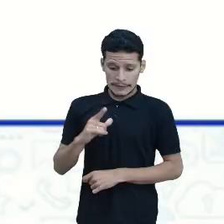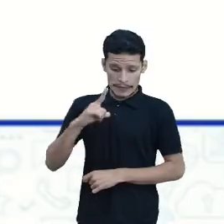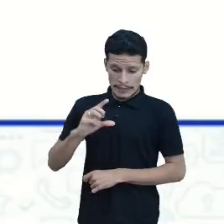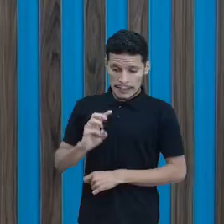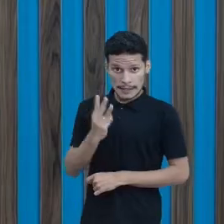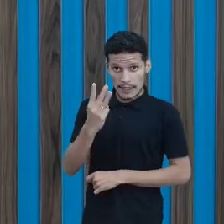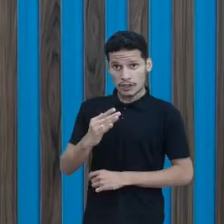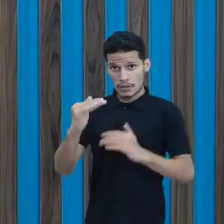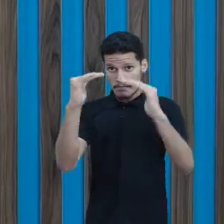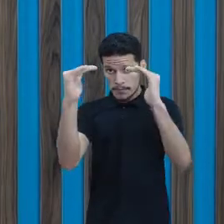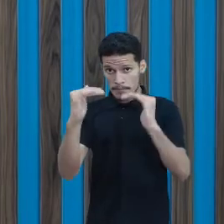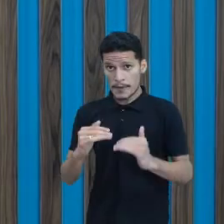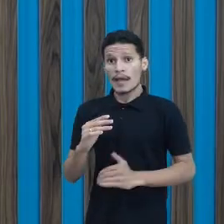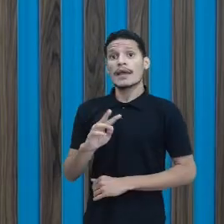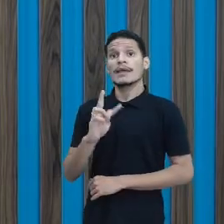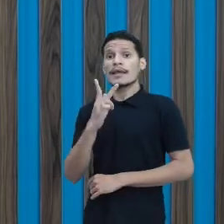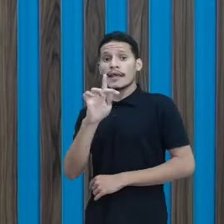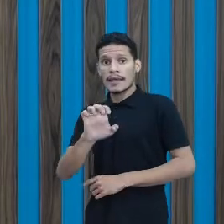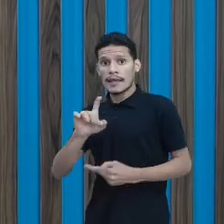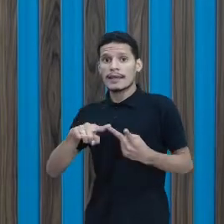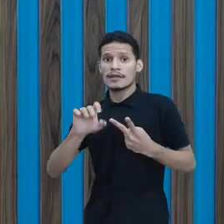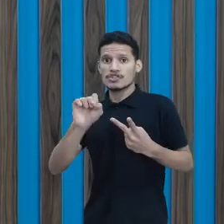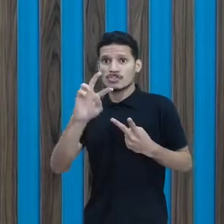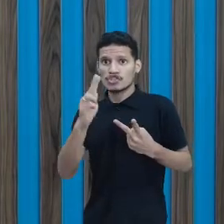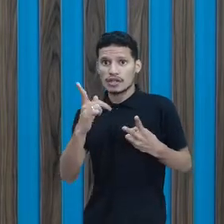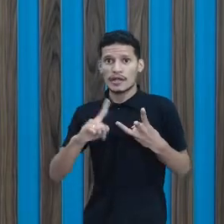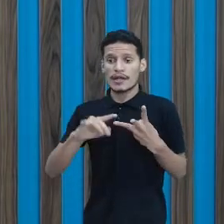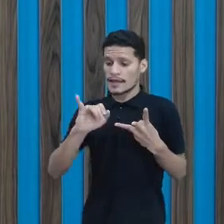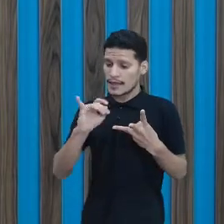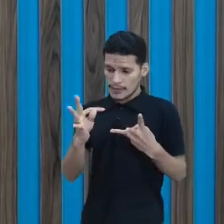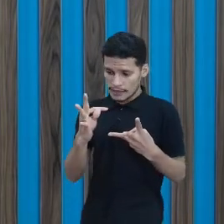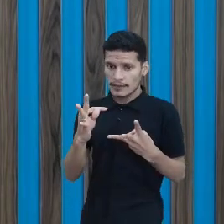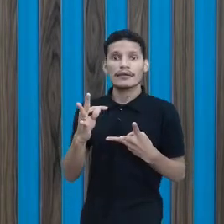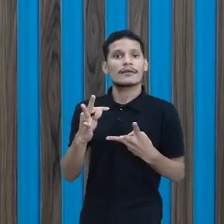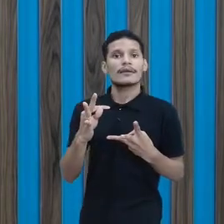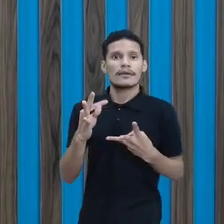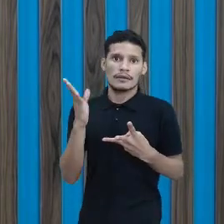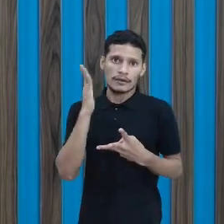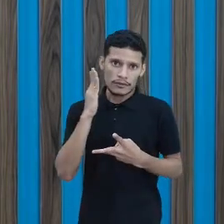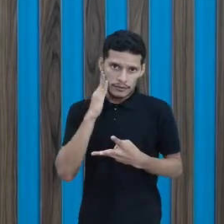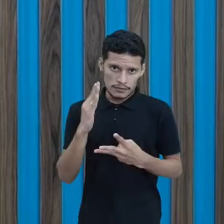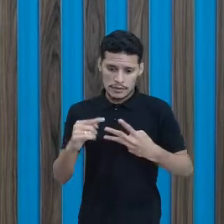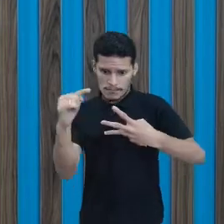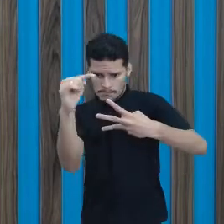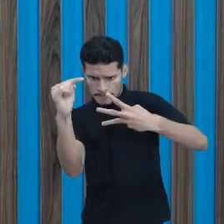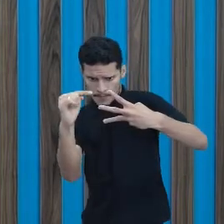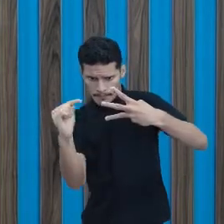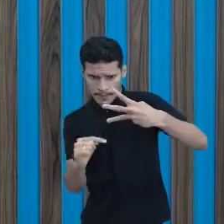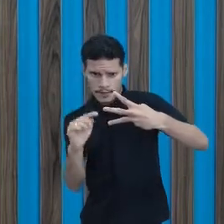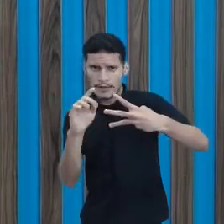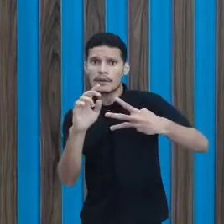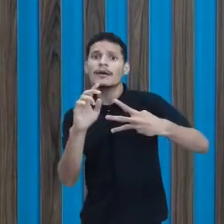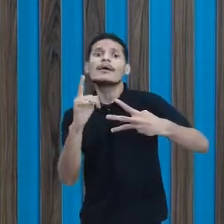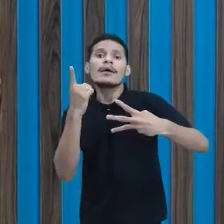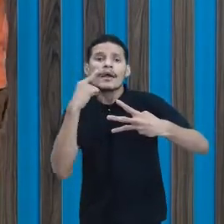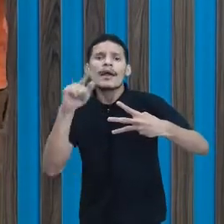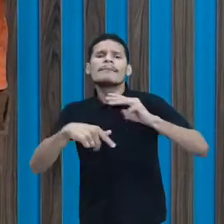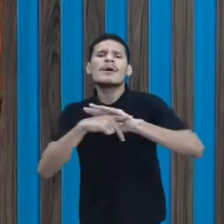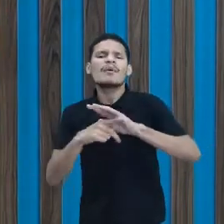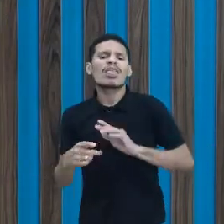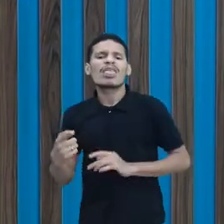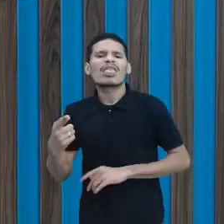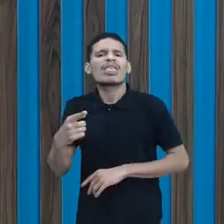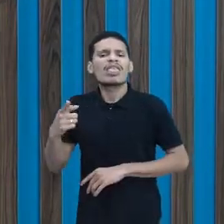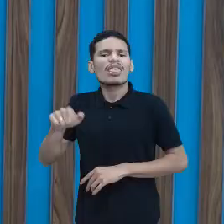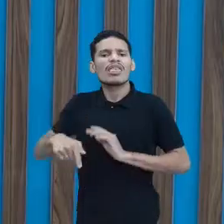três aqui, ó. He, she, it. Primeiro que você fala it, não it, tá? Os enxeridos. Esses aqui, o professor Rony chama de os enxeridos,